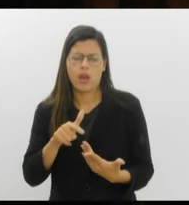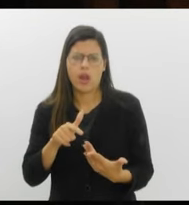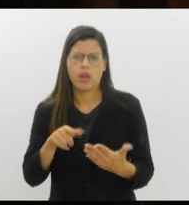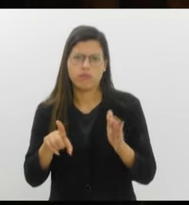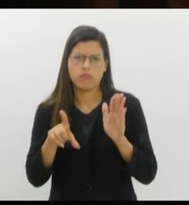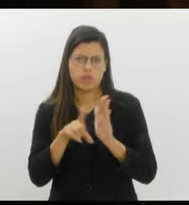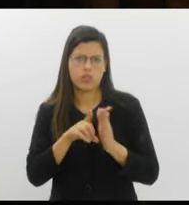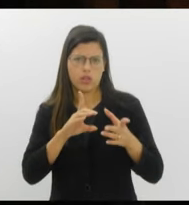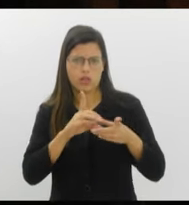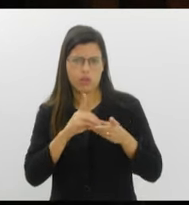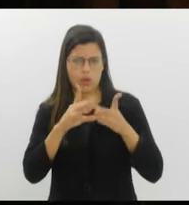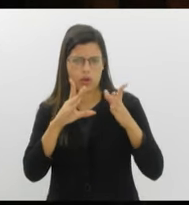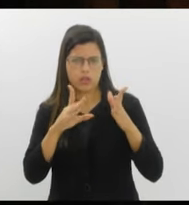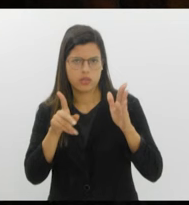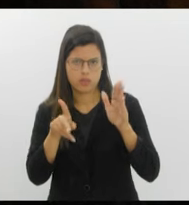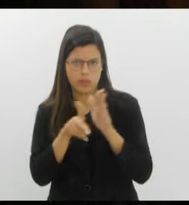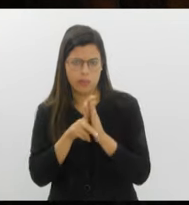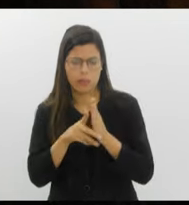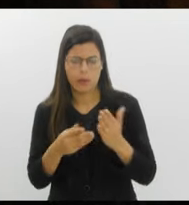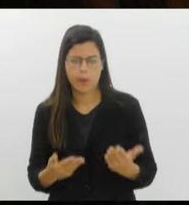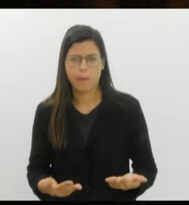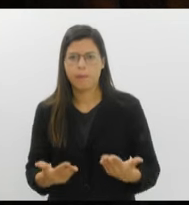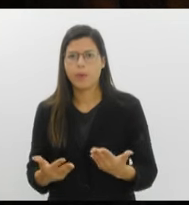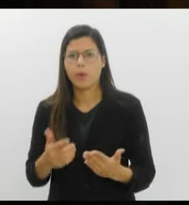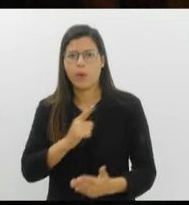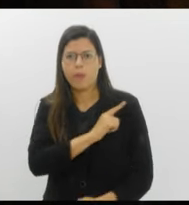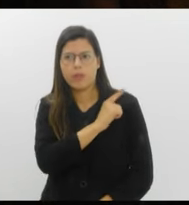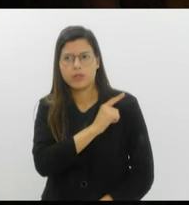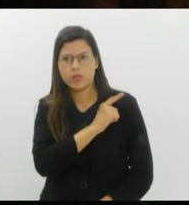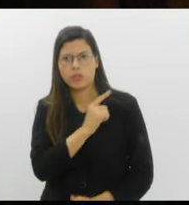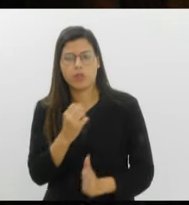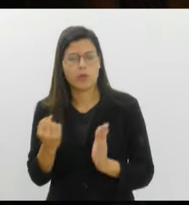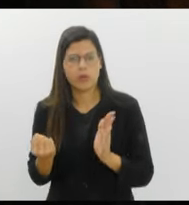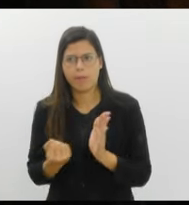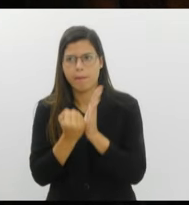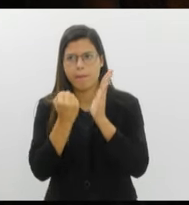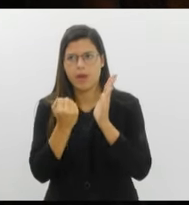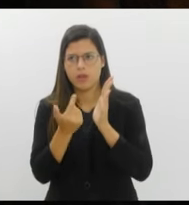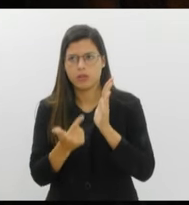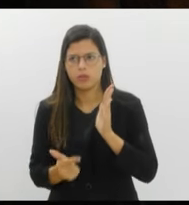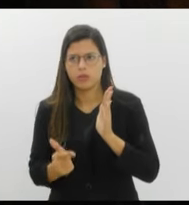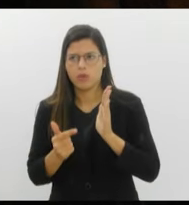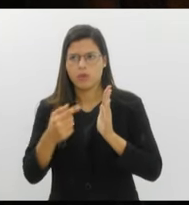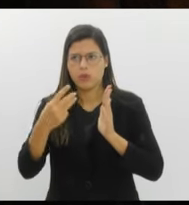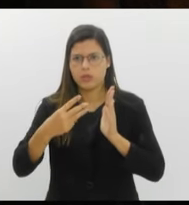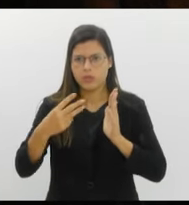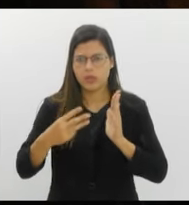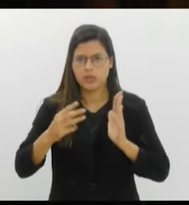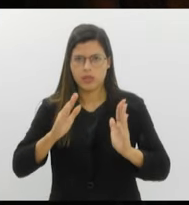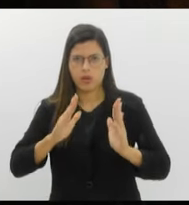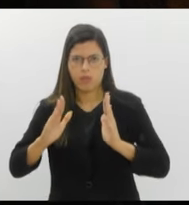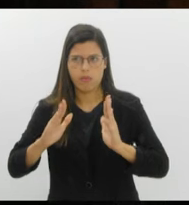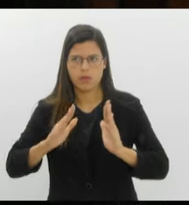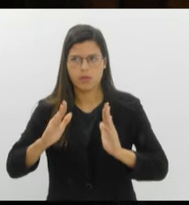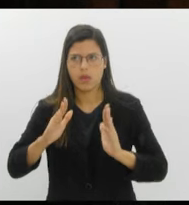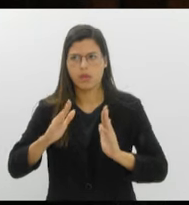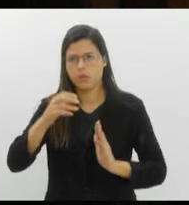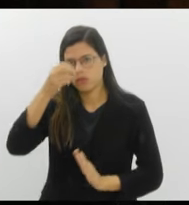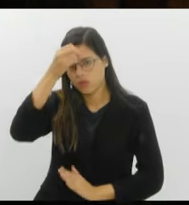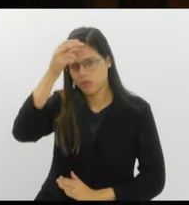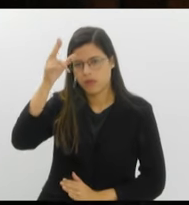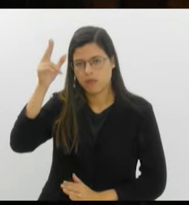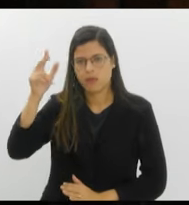né, uma gestão que marca, mais uma vez, nesse terceiro mandato do prefeito Eduardo Paes,